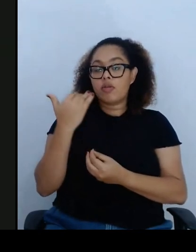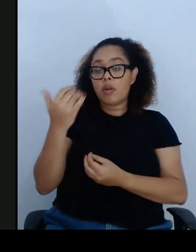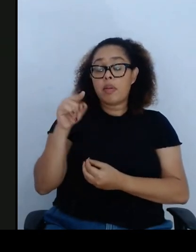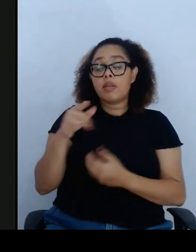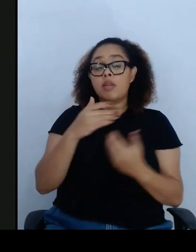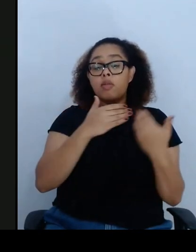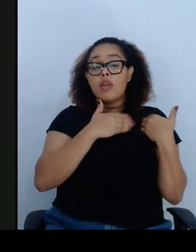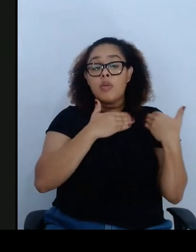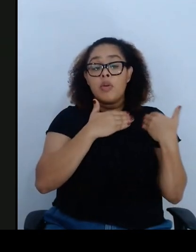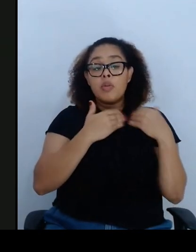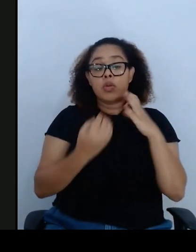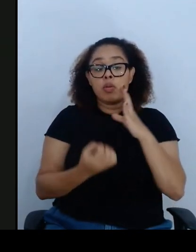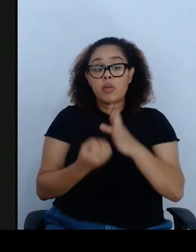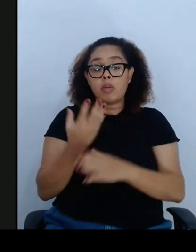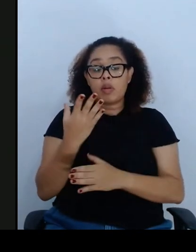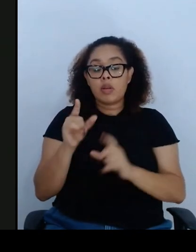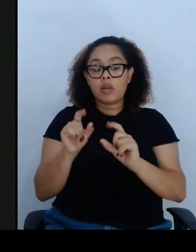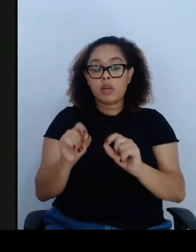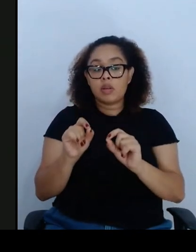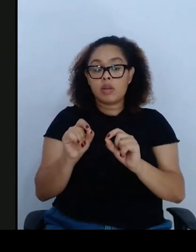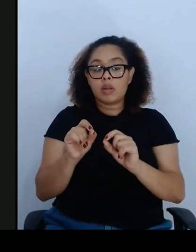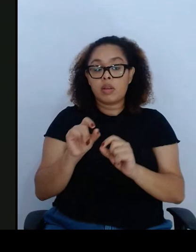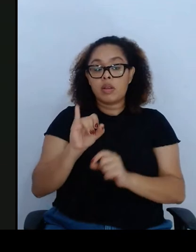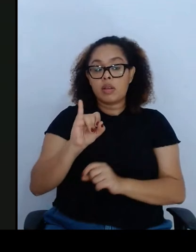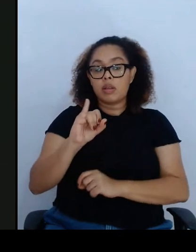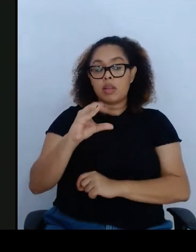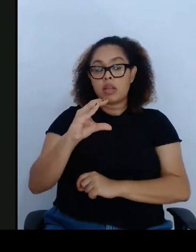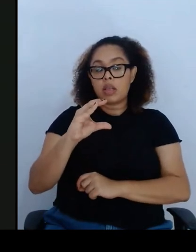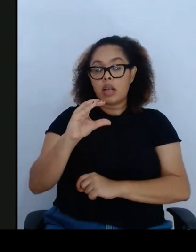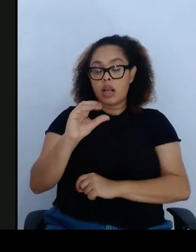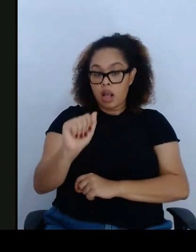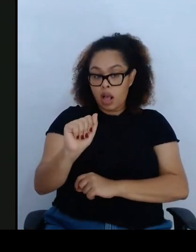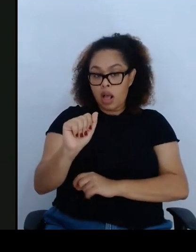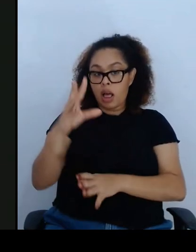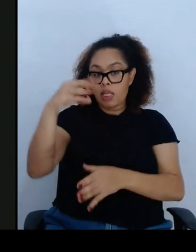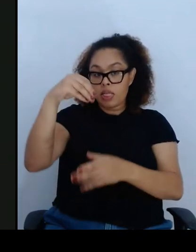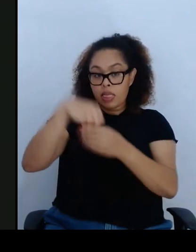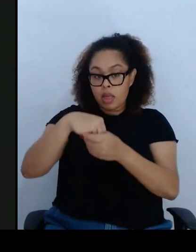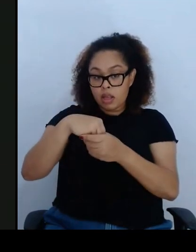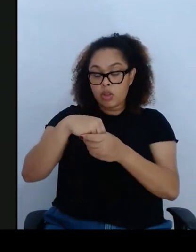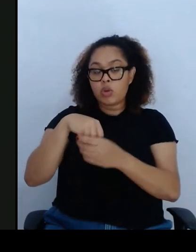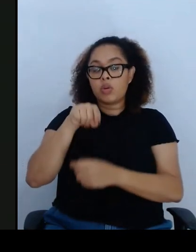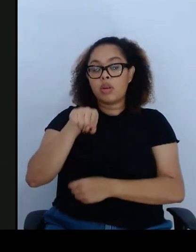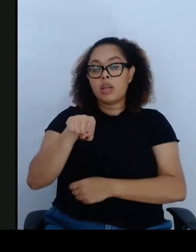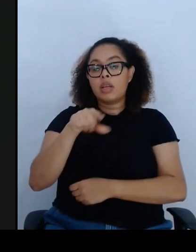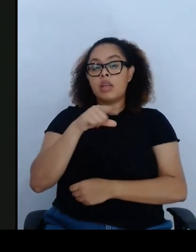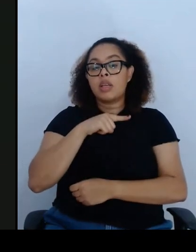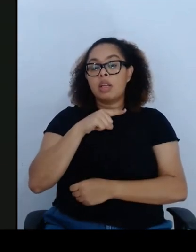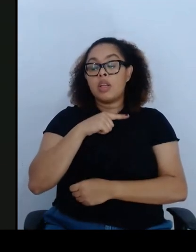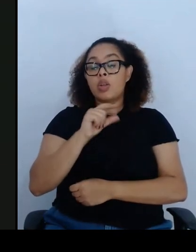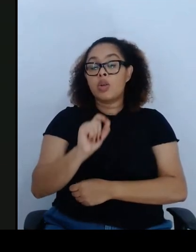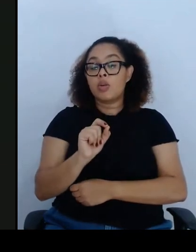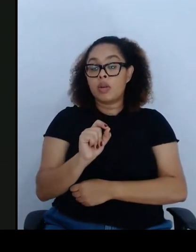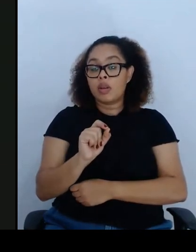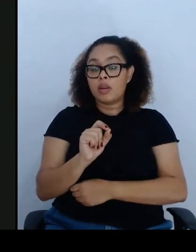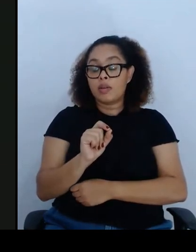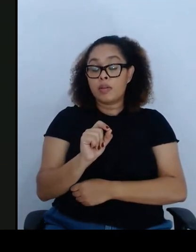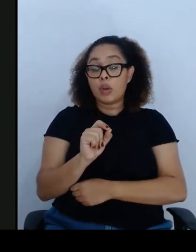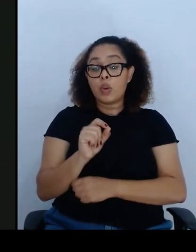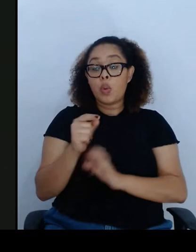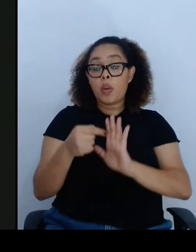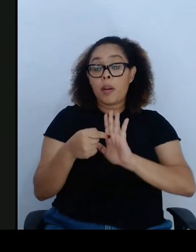do Icém e no arquivo uma indicação